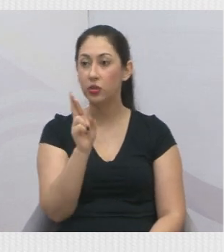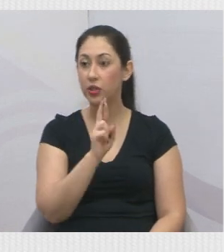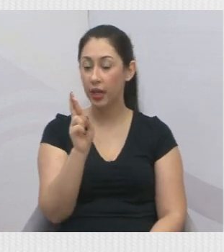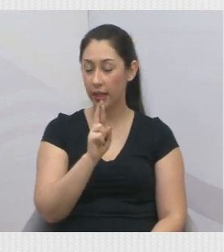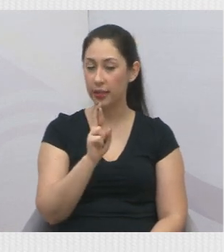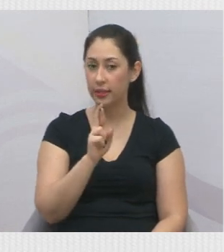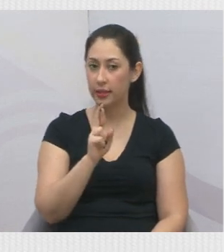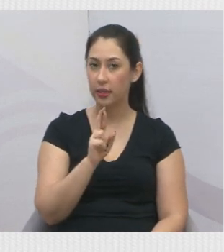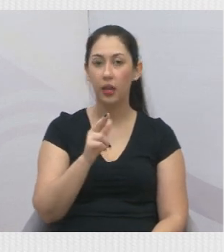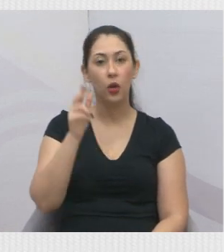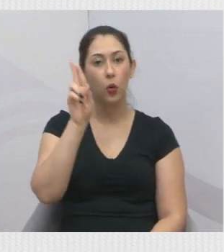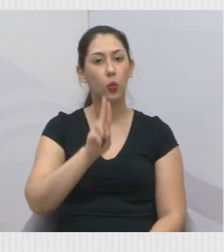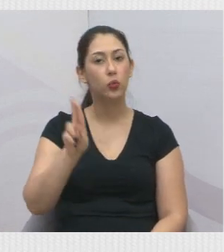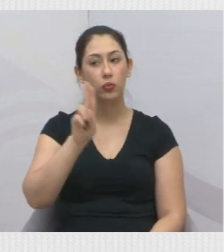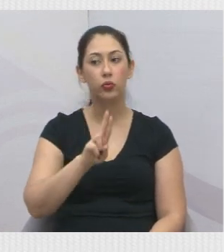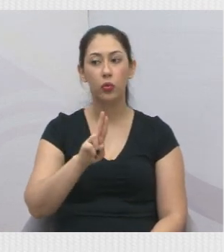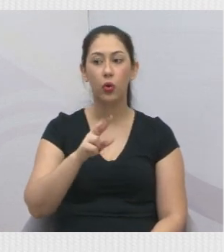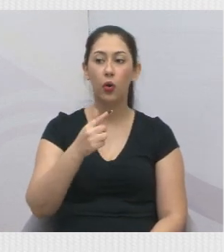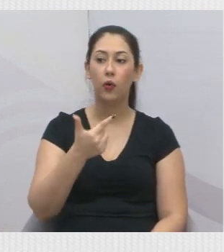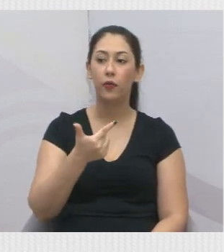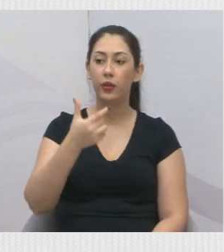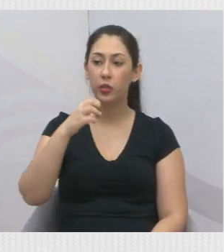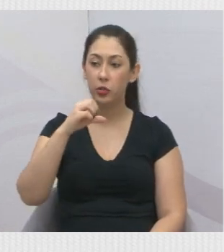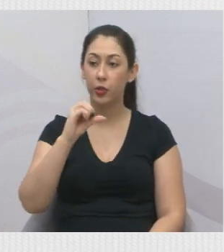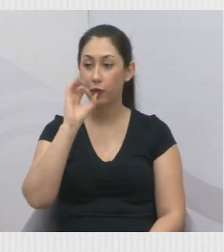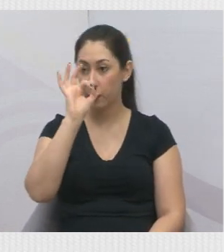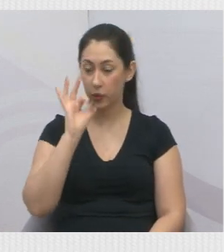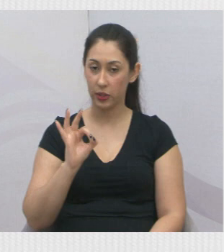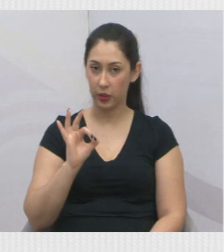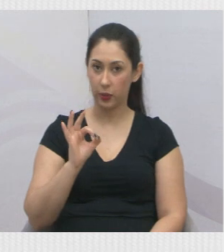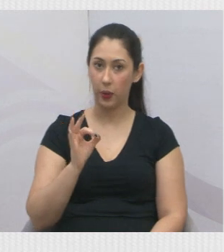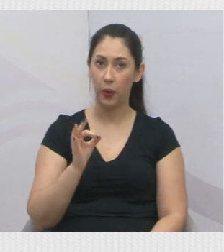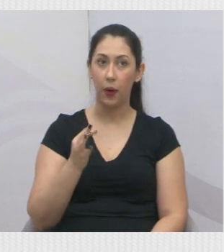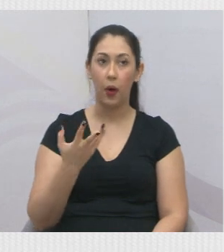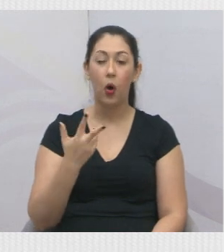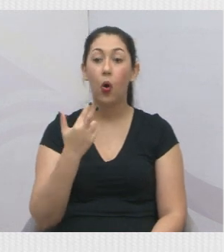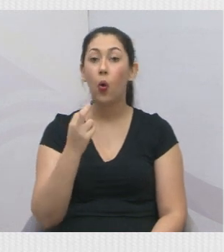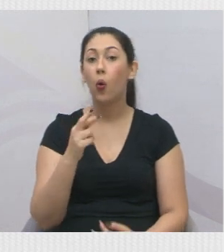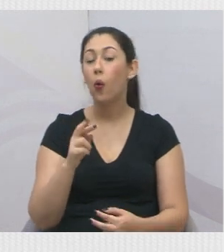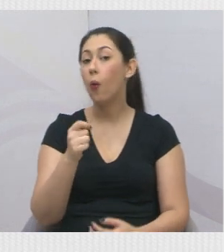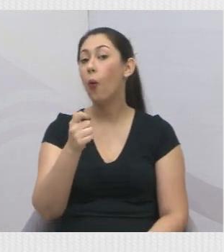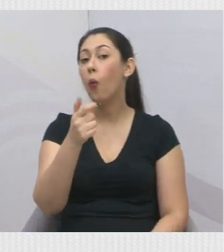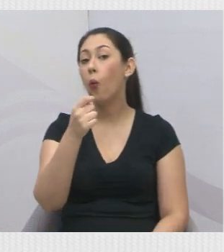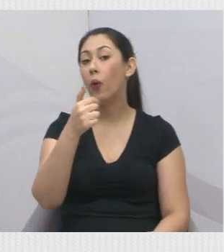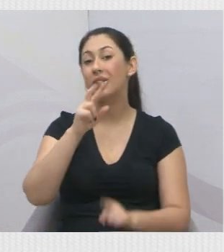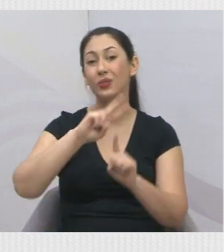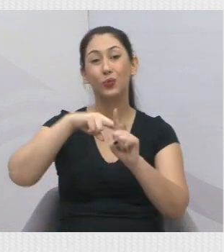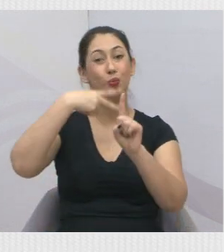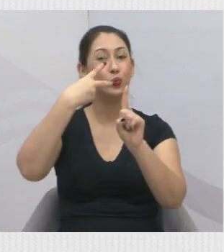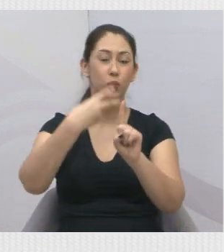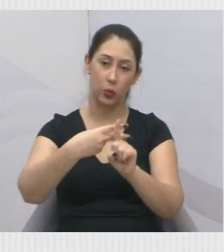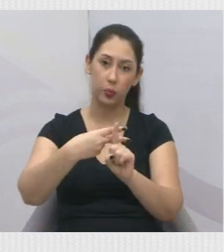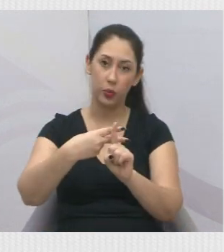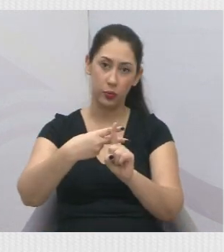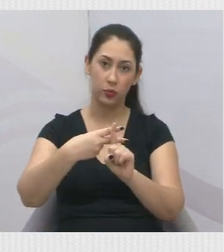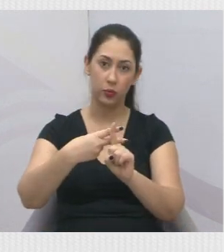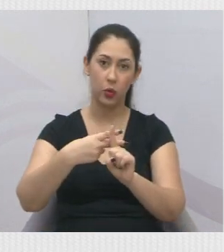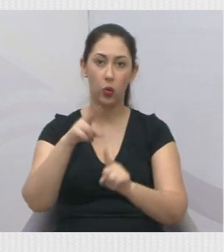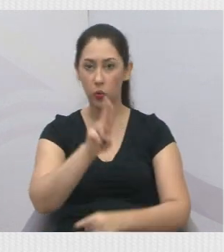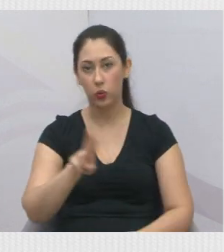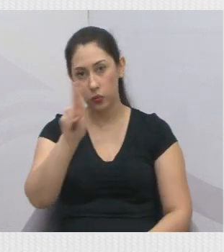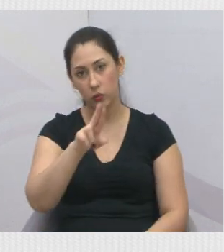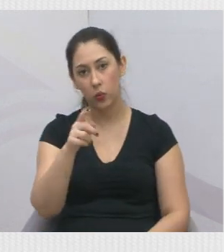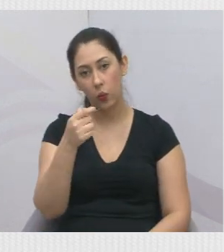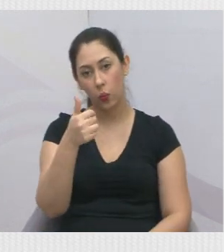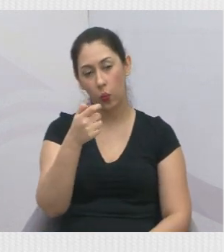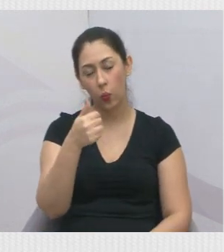186.665.000, chegando a 29%. Então, o município praticamente dobrou a aplicação nesse quesito, que era pela